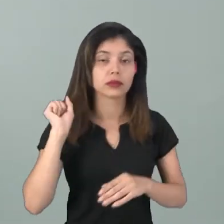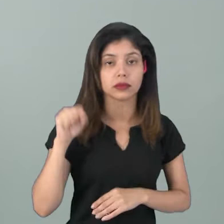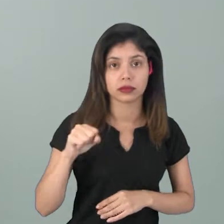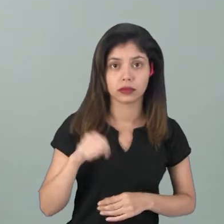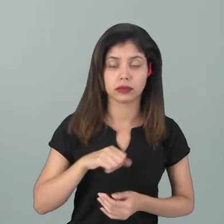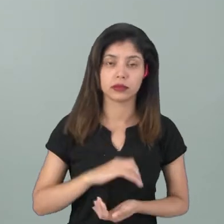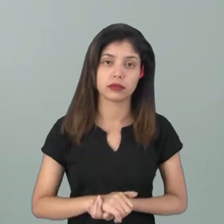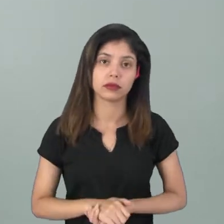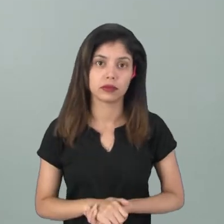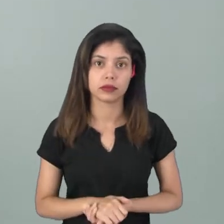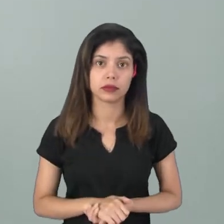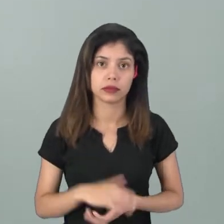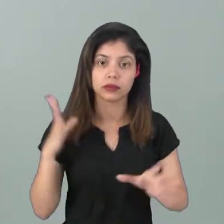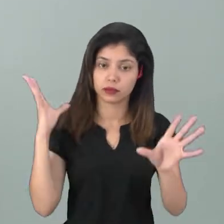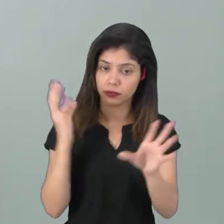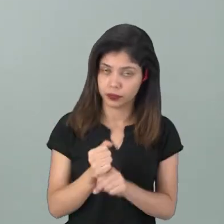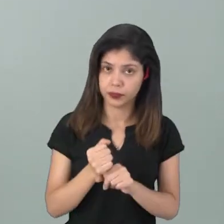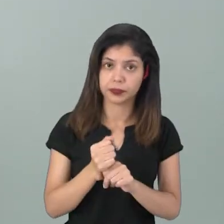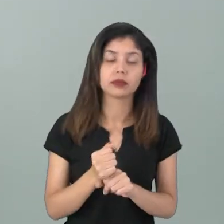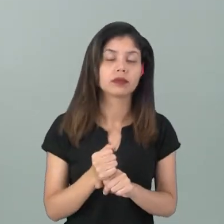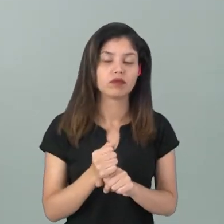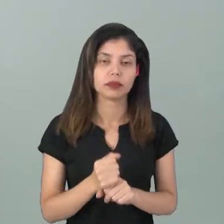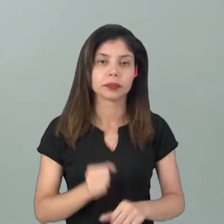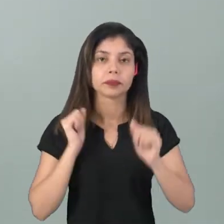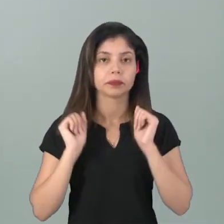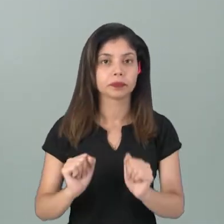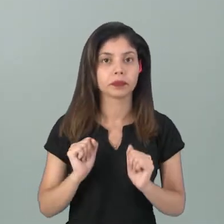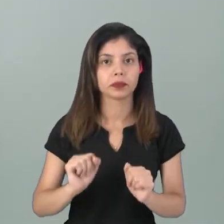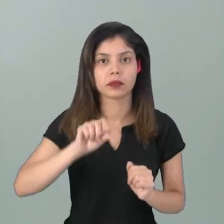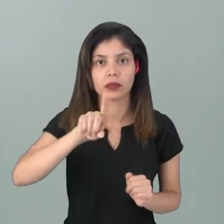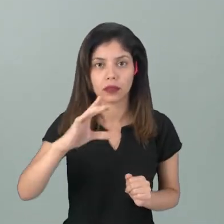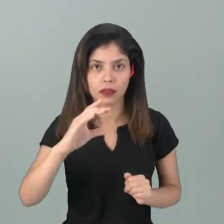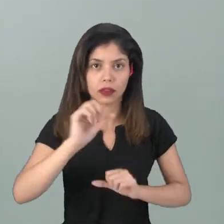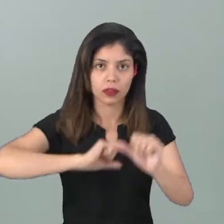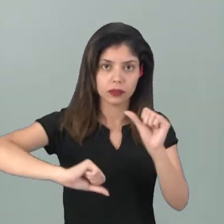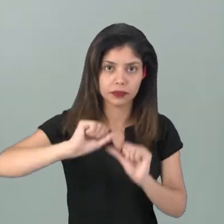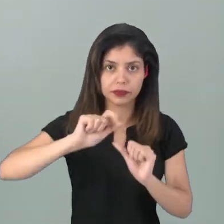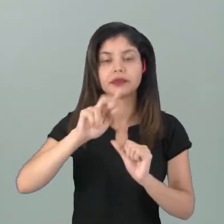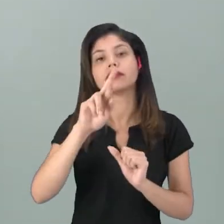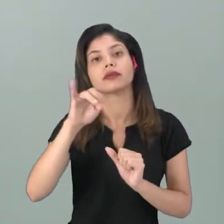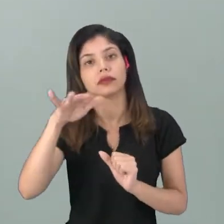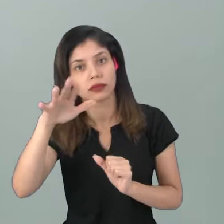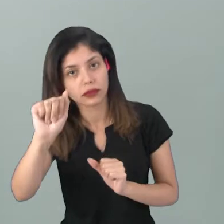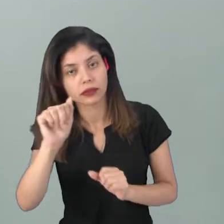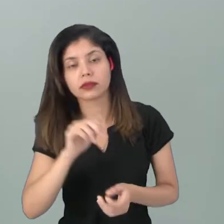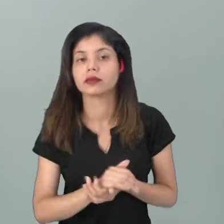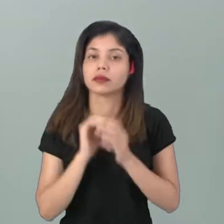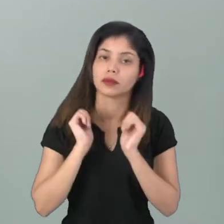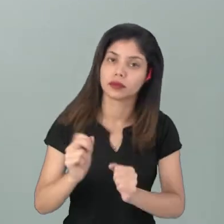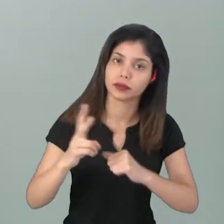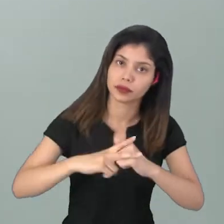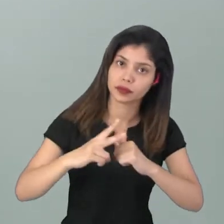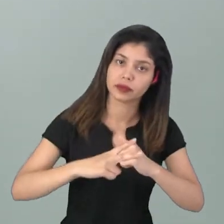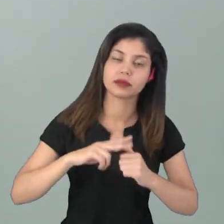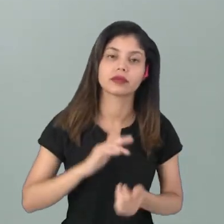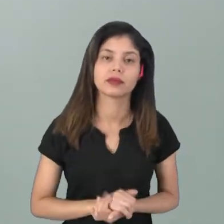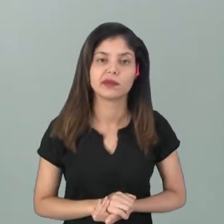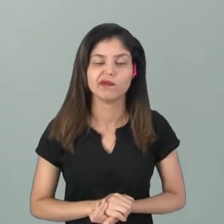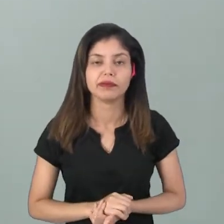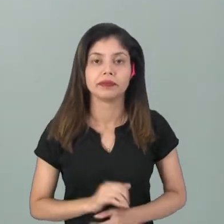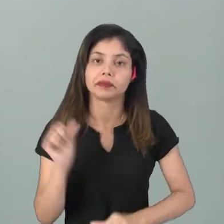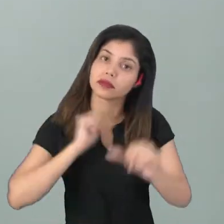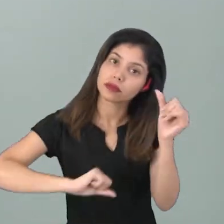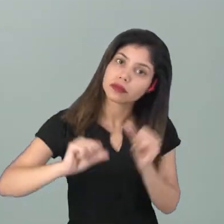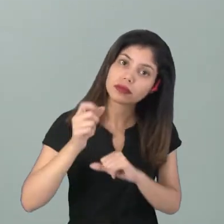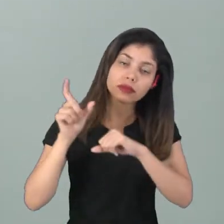isso, que esse acréscimo pode mudar a classe gramatical. O que era um substantivo pode ser um verbo, o que era um verbo